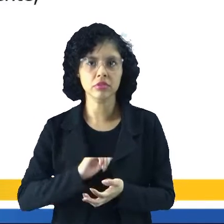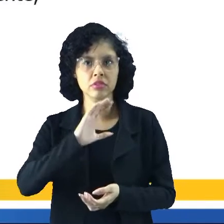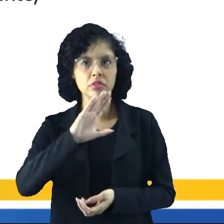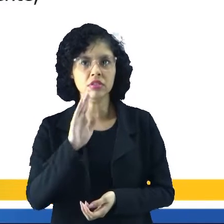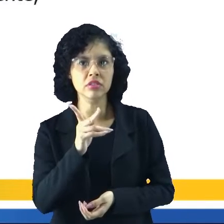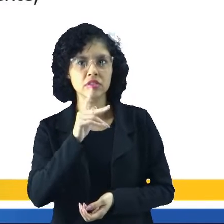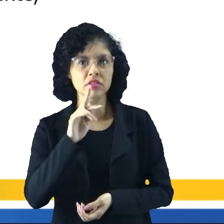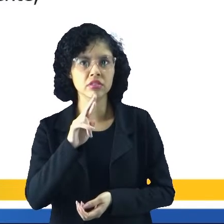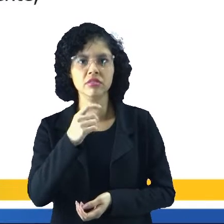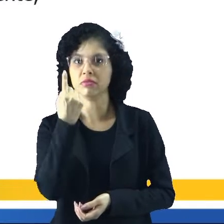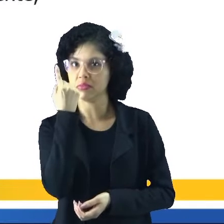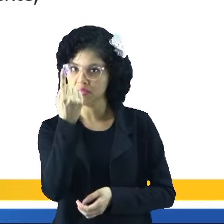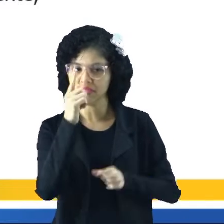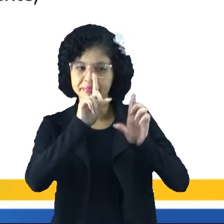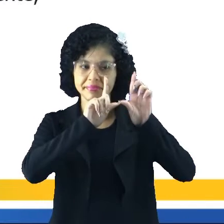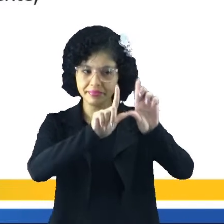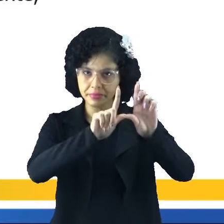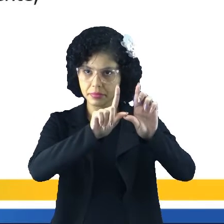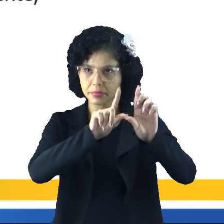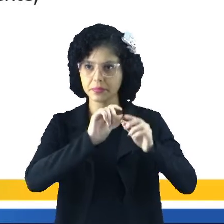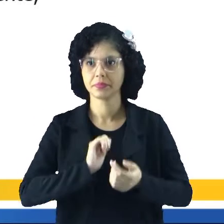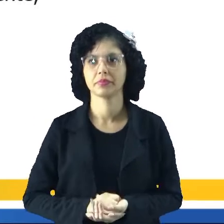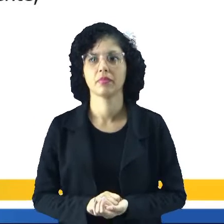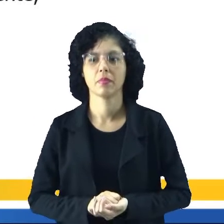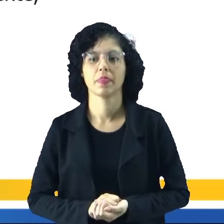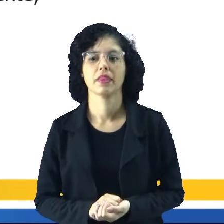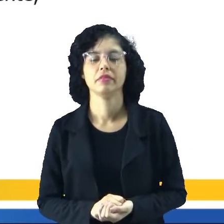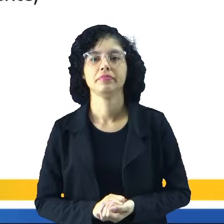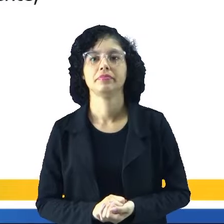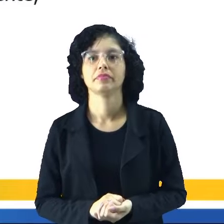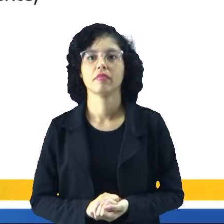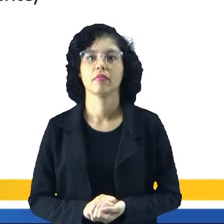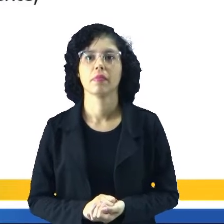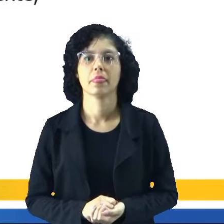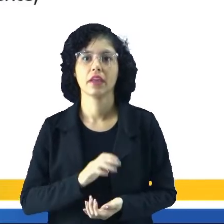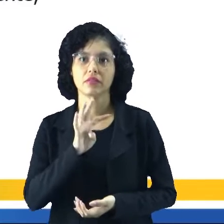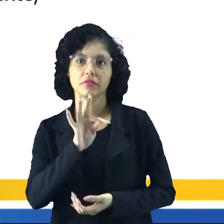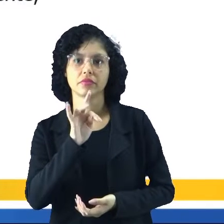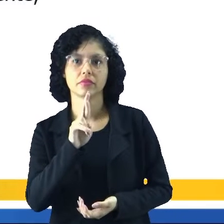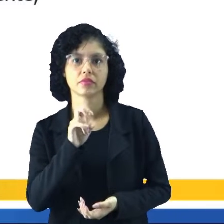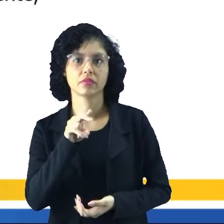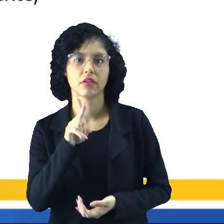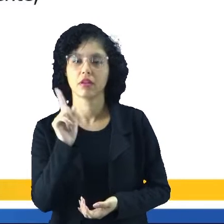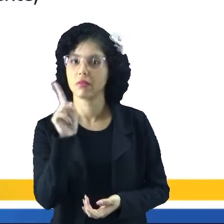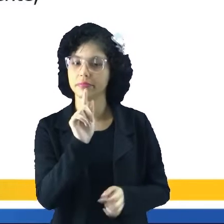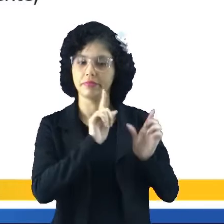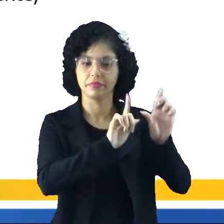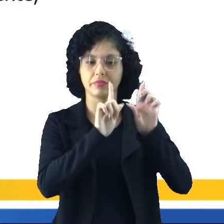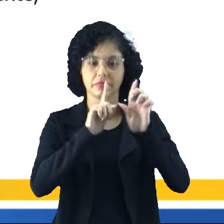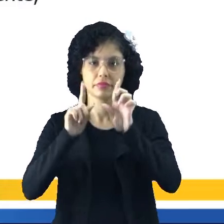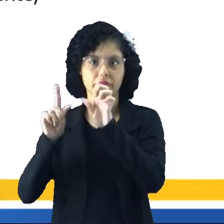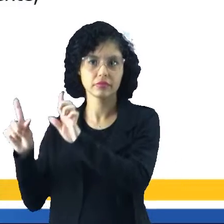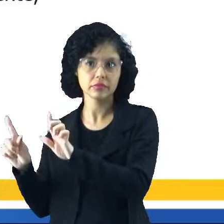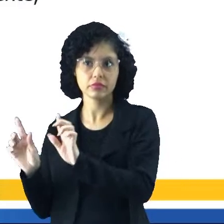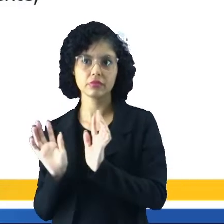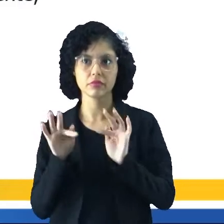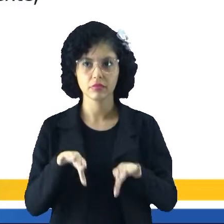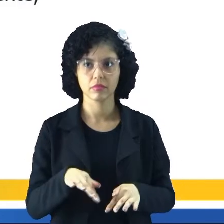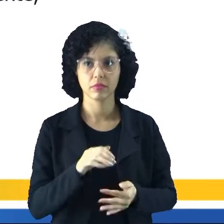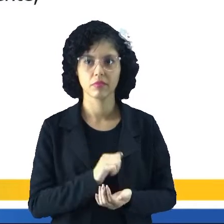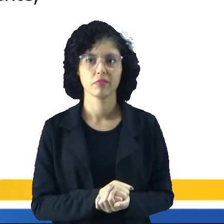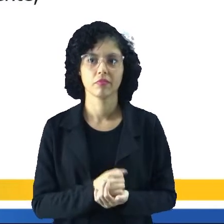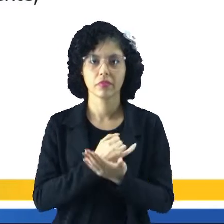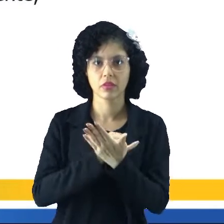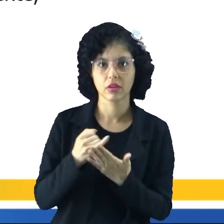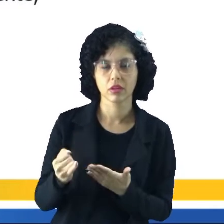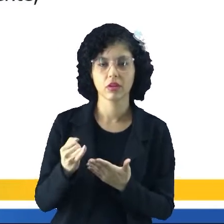formada apenas por um quadrinho, né? E a tirinha não, tem uma introdução, desenvolvimento e conclusão, né?